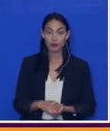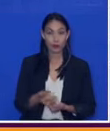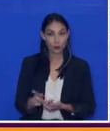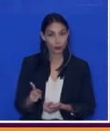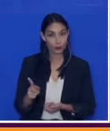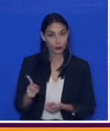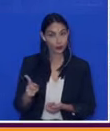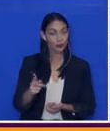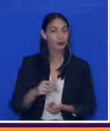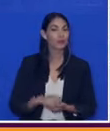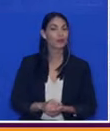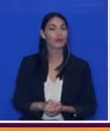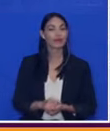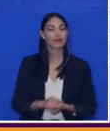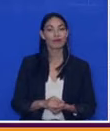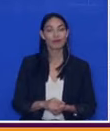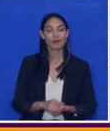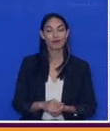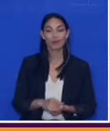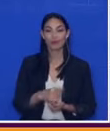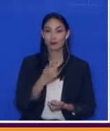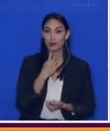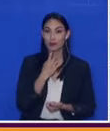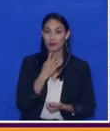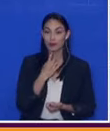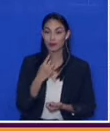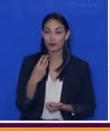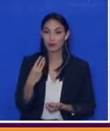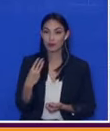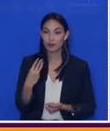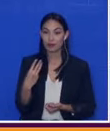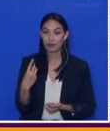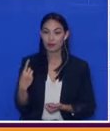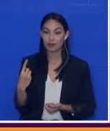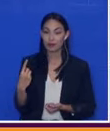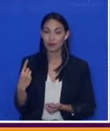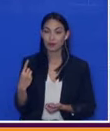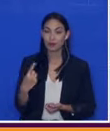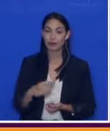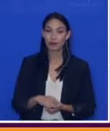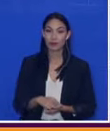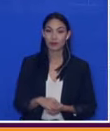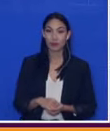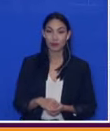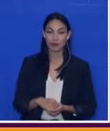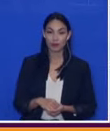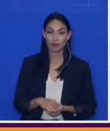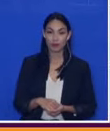Continuamos aqui. Bola vermelha, número 31.